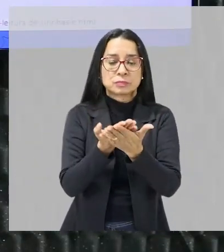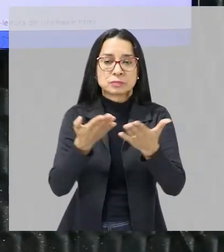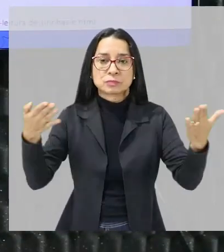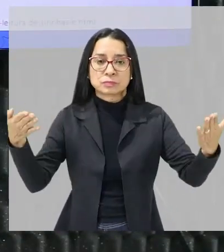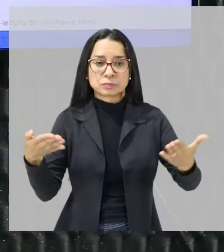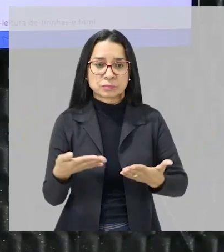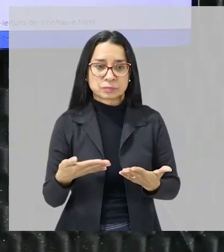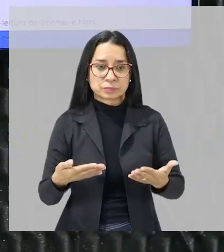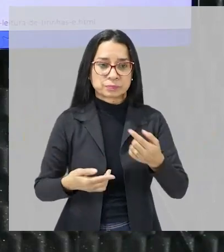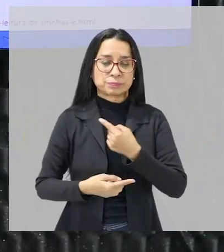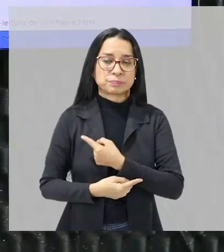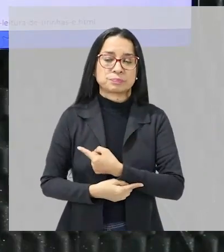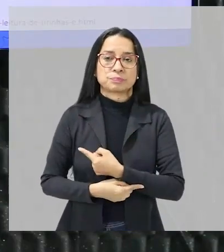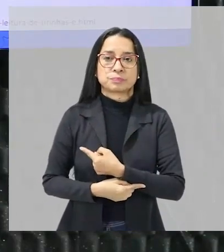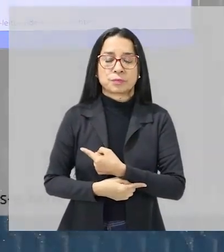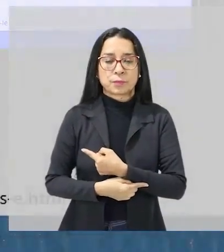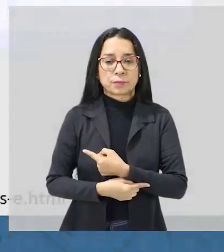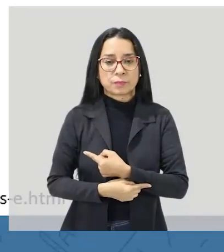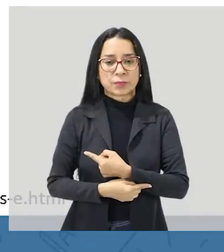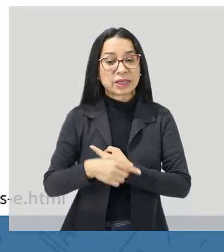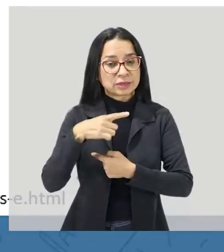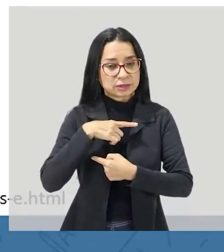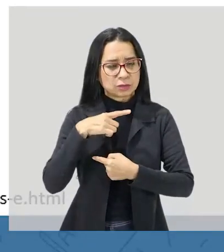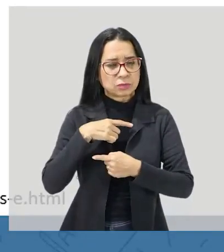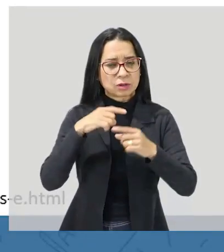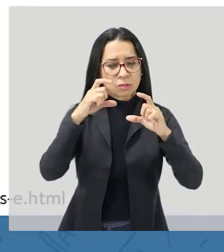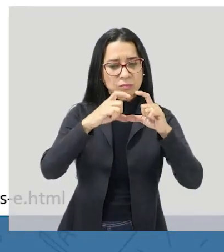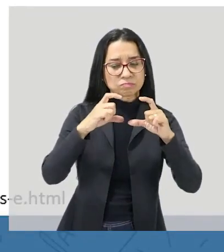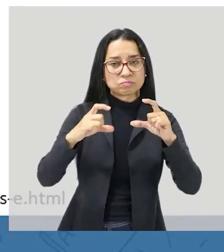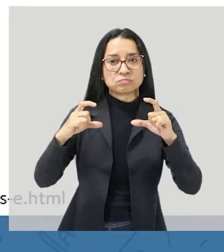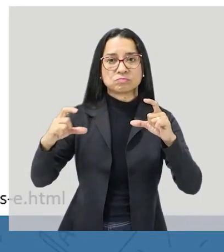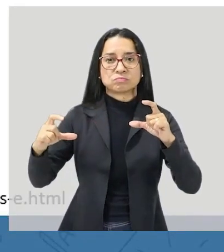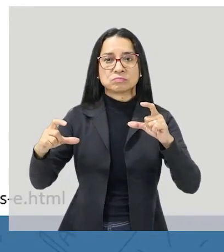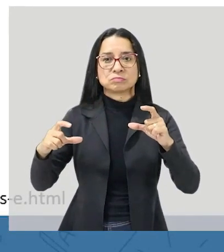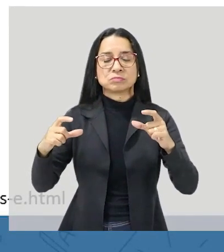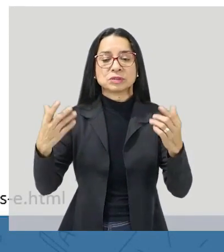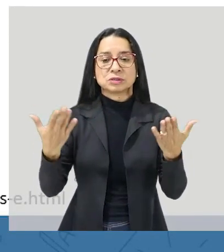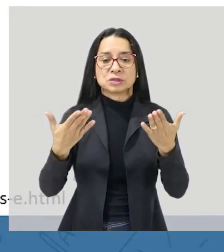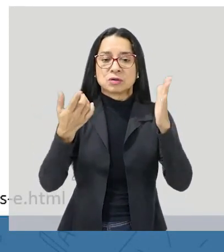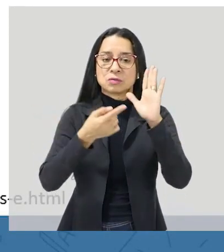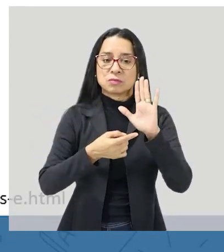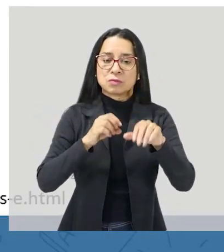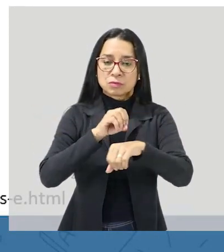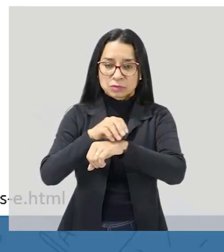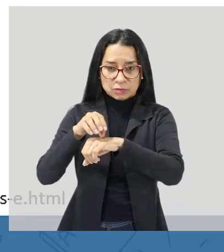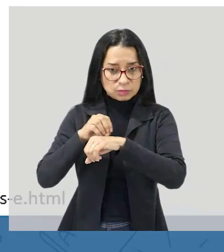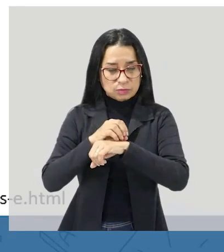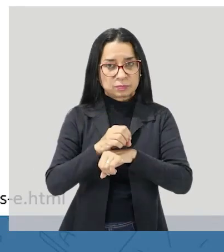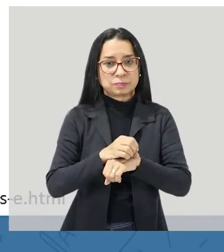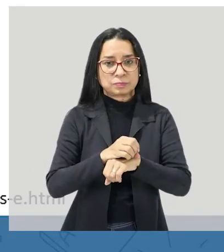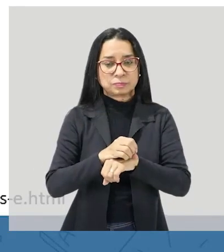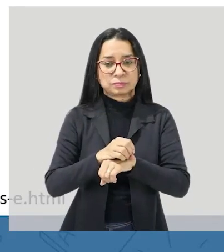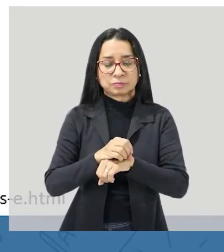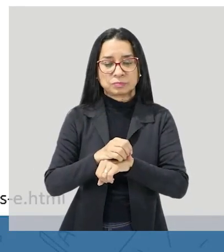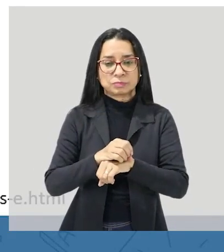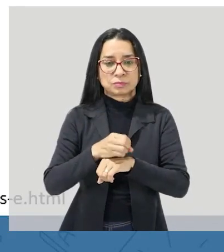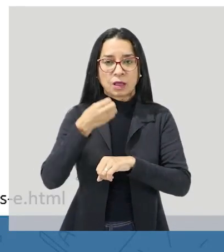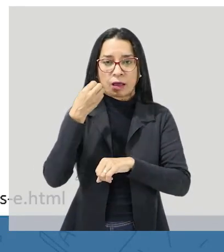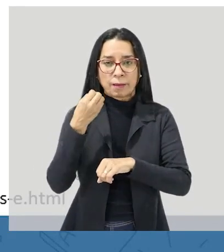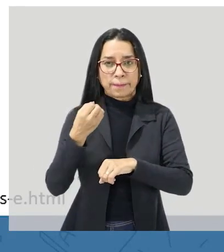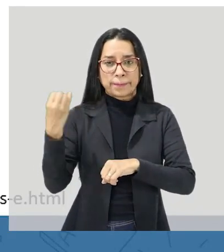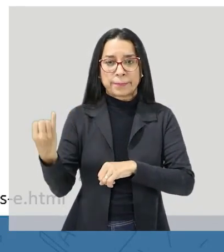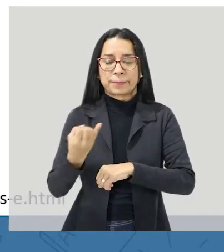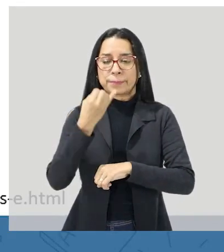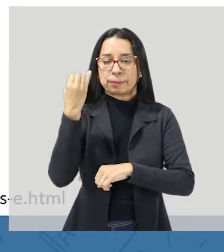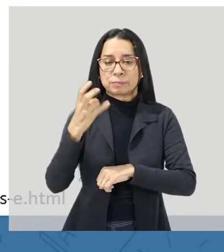Na segunda questão, a gente tem uma tirinha. E aí eu vou te dar uma dica, por favor, anota isso. É uma dica muito importante